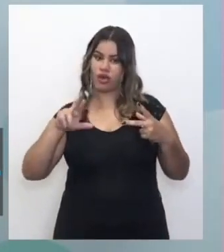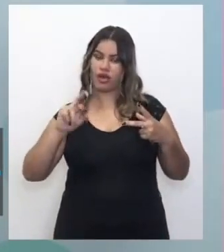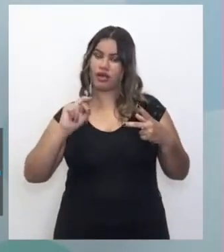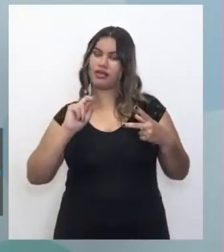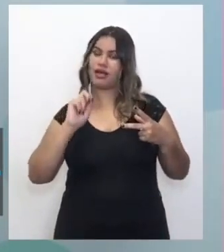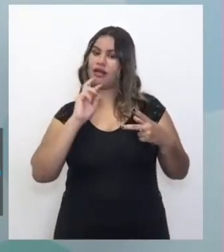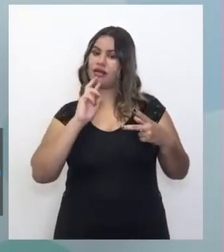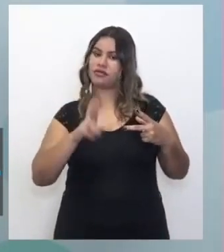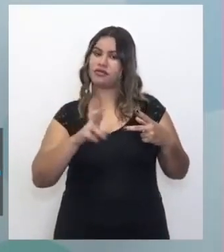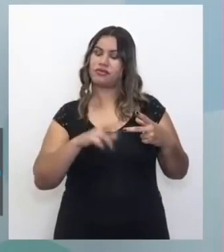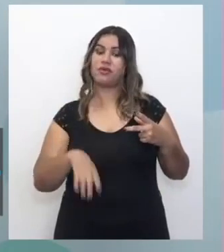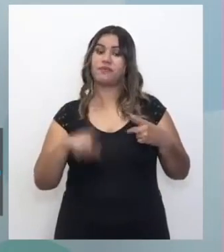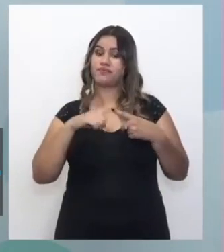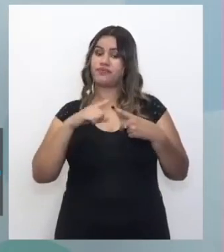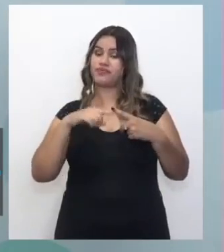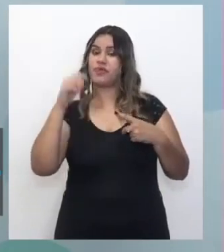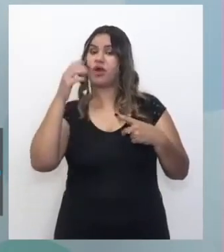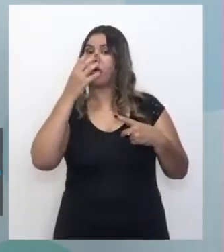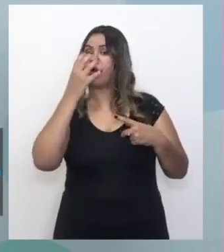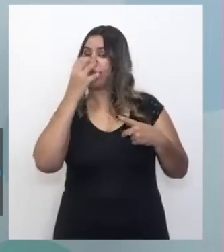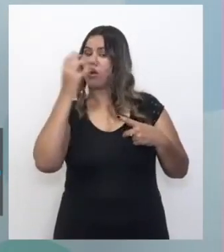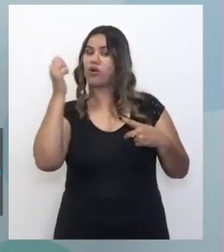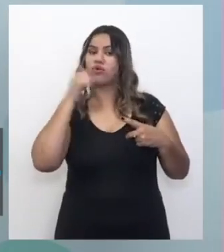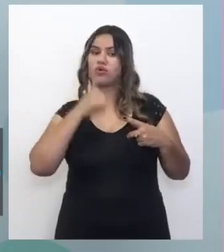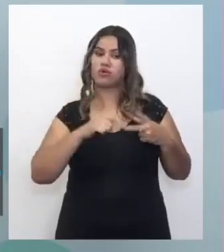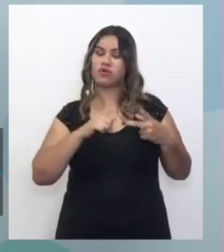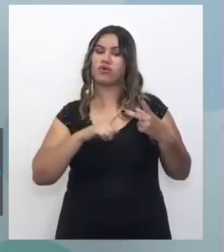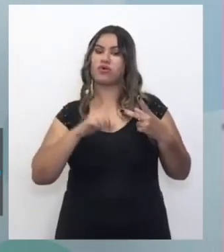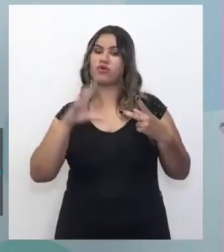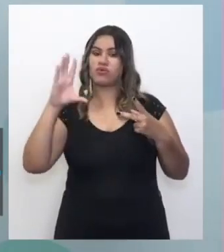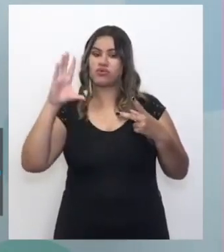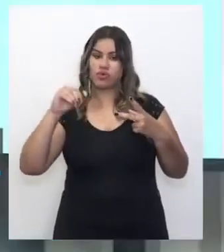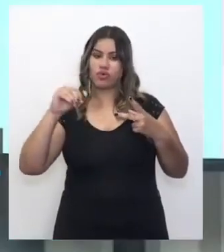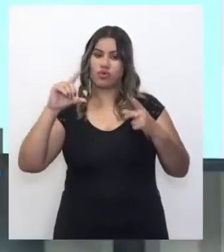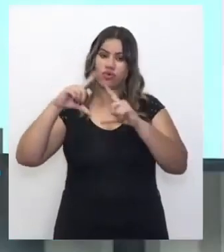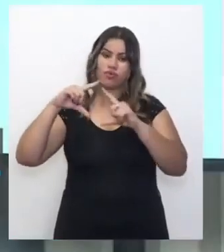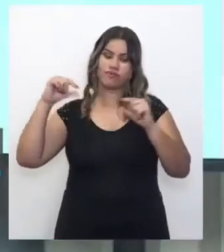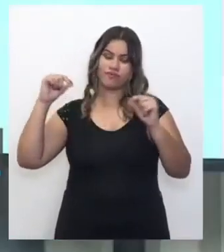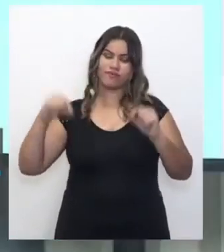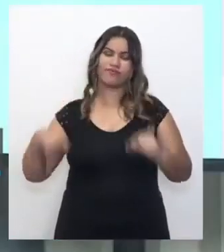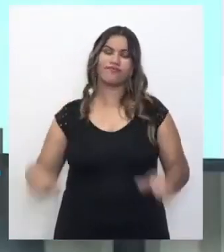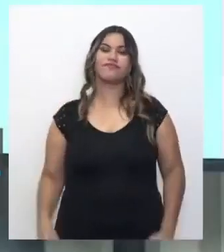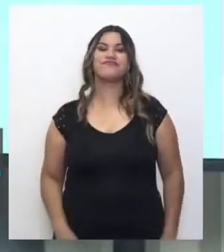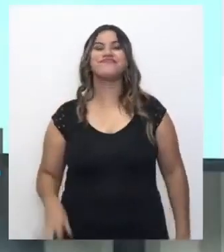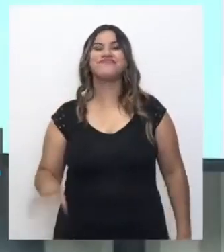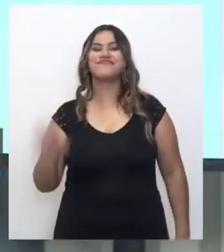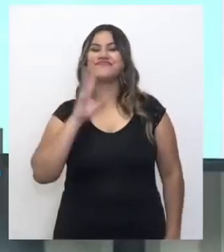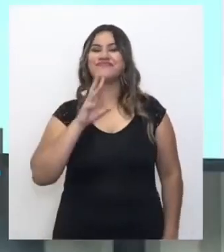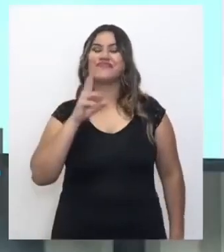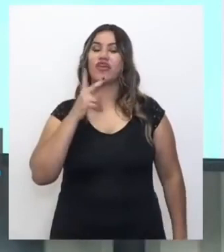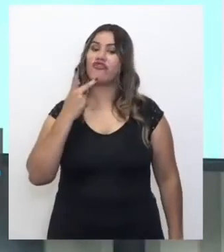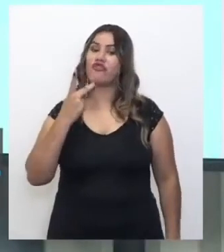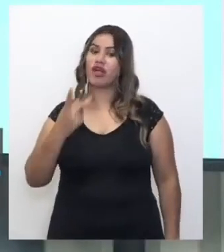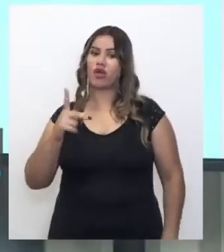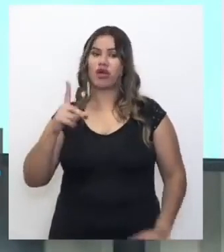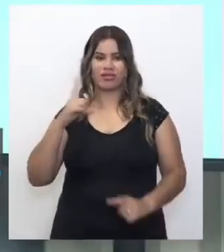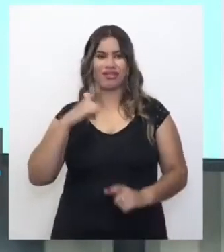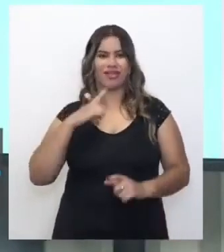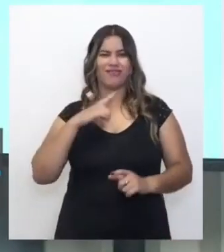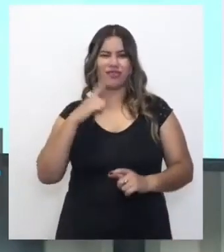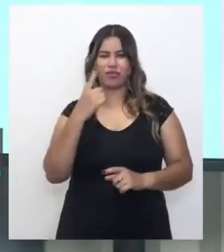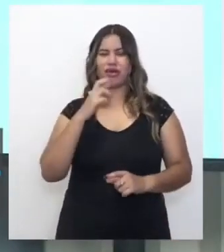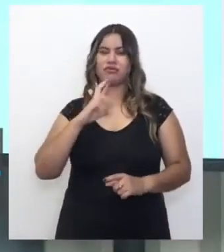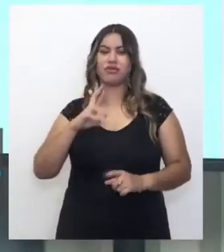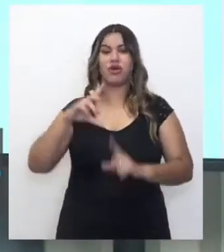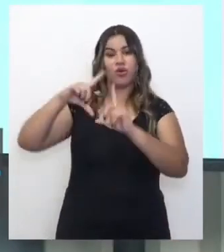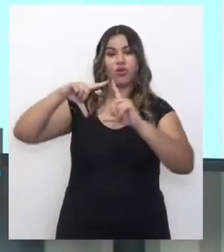Sim. Texto 1, cadela. Texto 2, noites de luar. Perfeito. E aí é legal ela falar lua, tem uma aluna que colocou lua, né? É